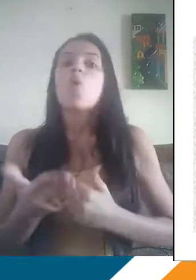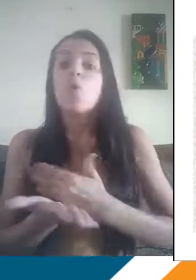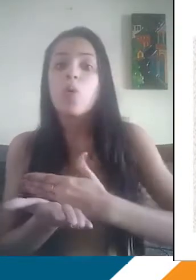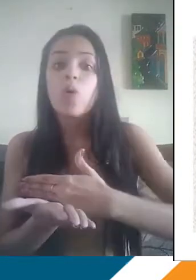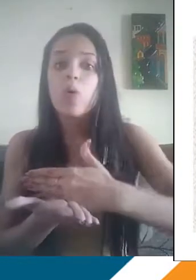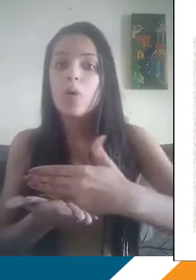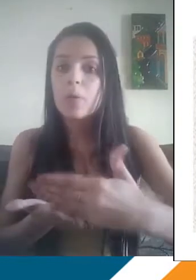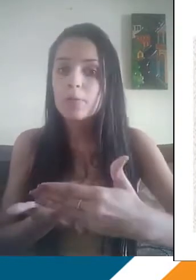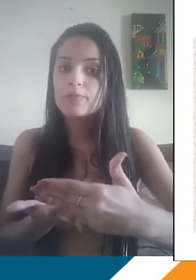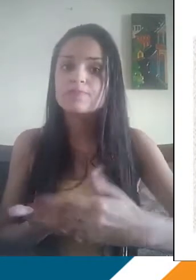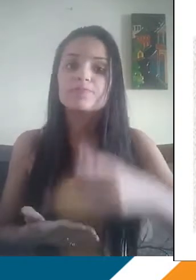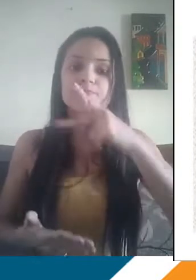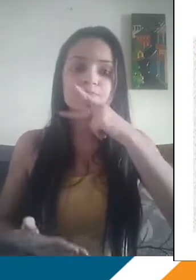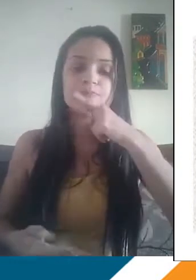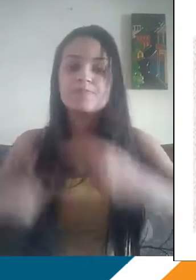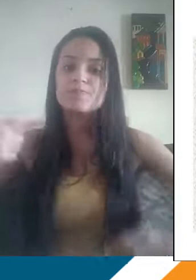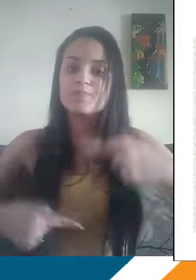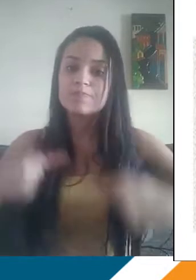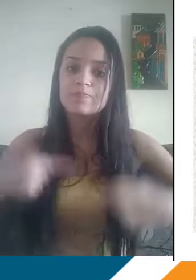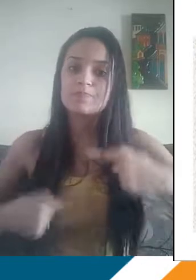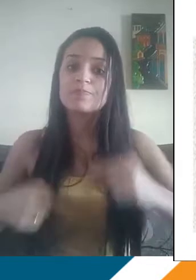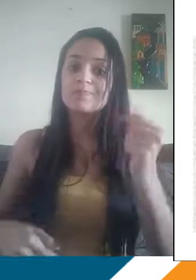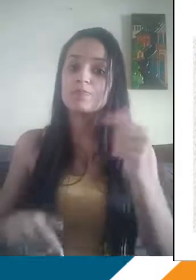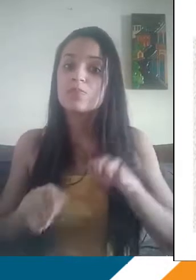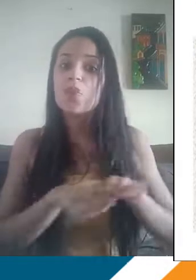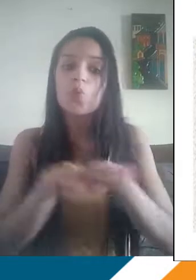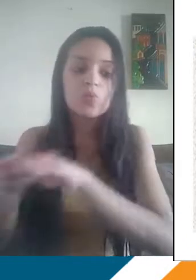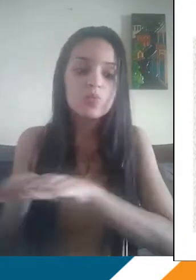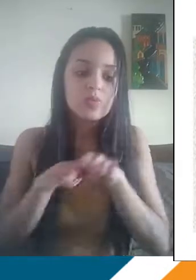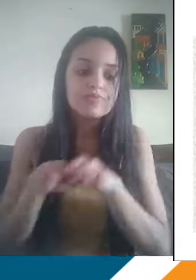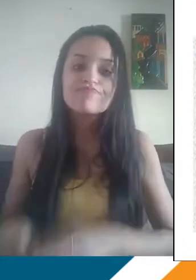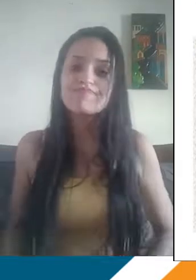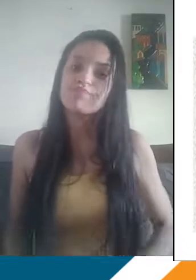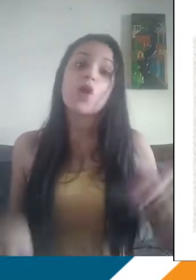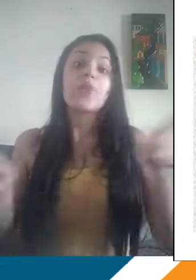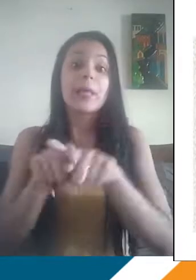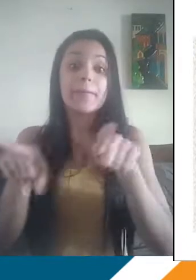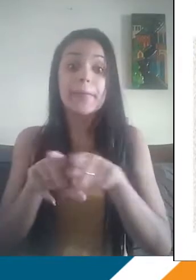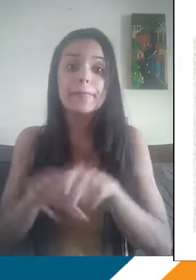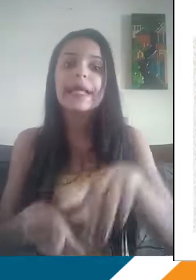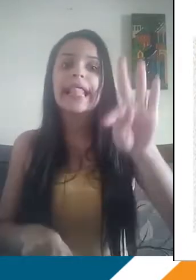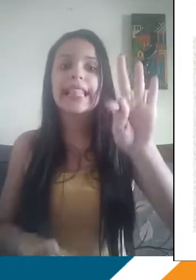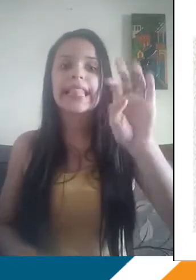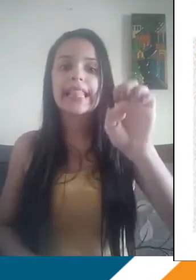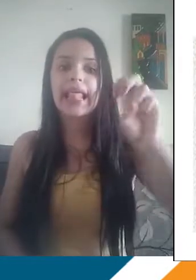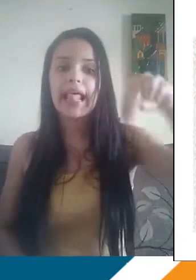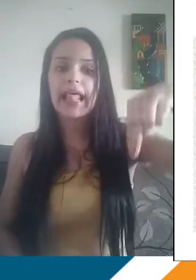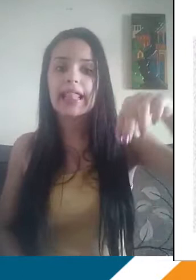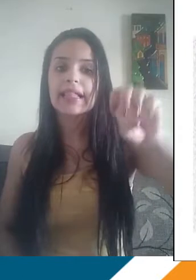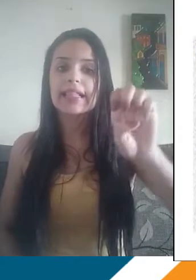início do movimento tenentista, que culminou lá na Revolução de 30, que deu início à Era Vargas,